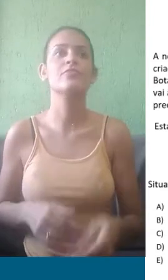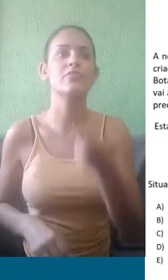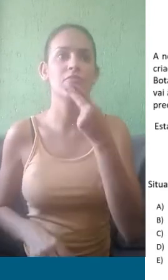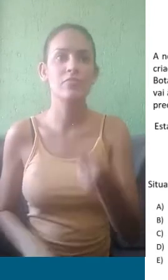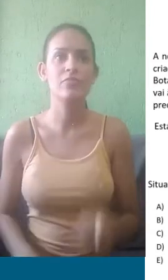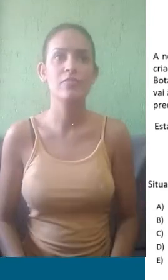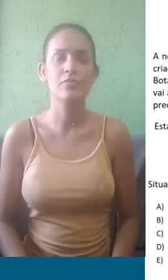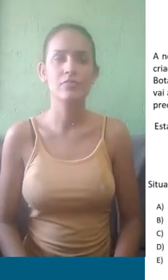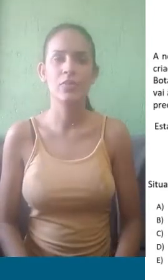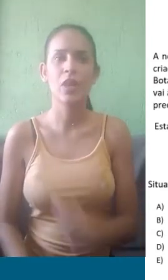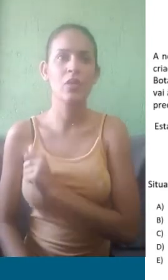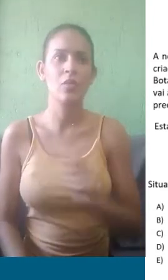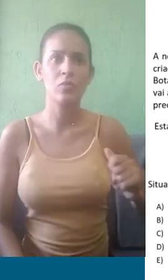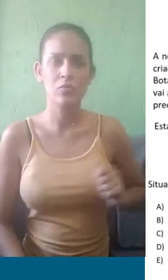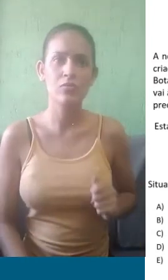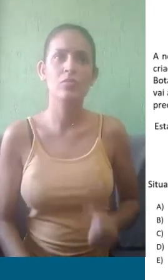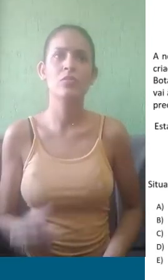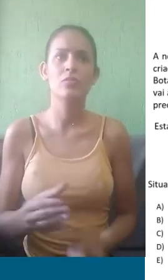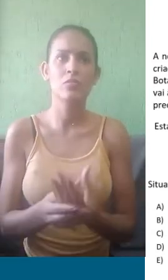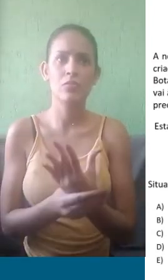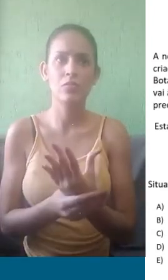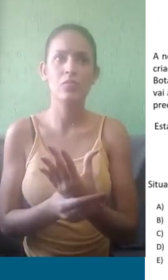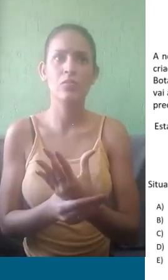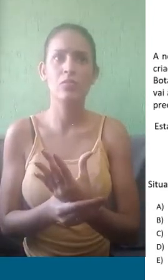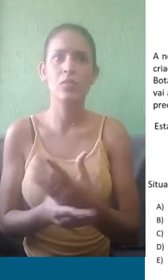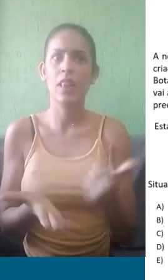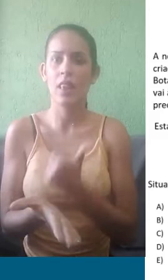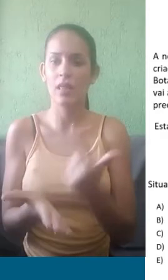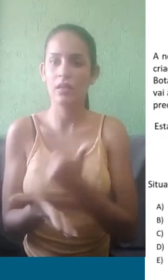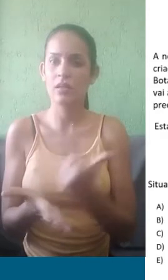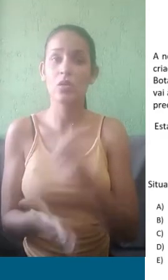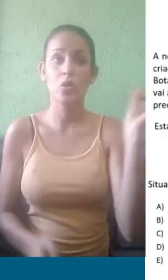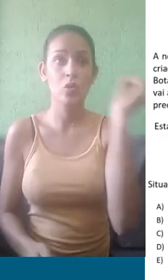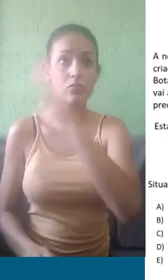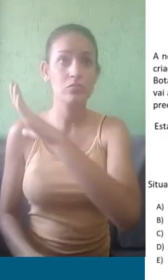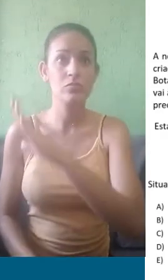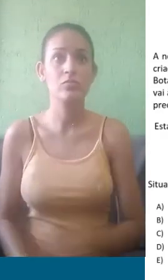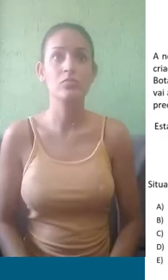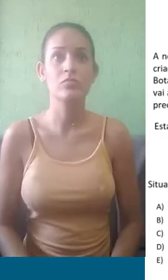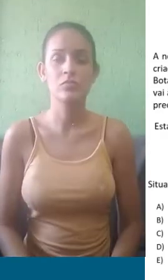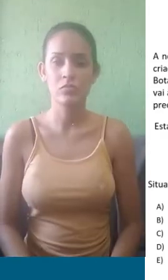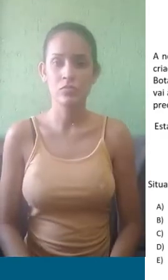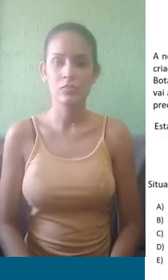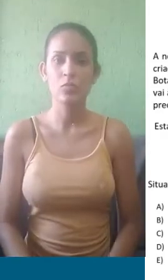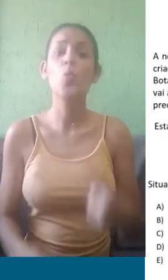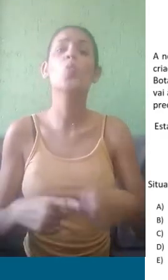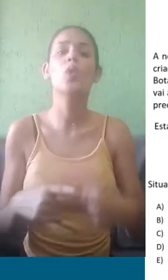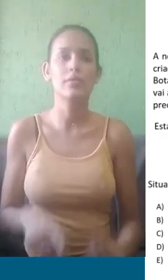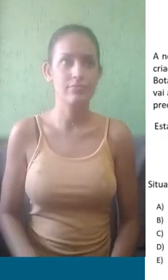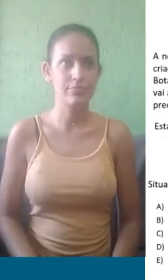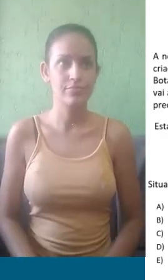produziu uma literatura renovadora em diversos aspectos. No fragmento, esse viés se fundamenta na